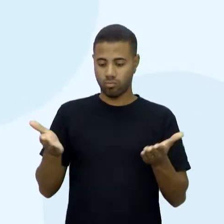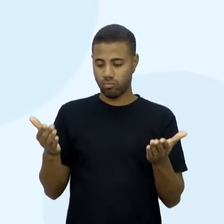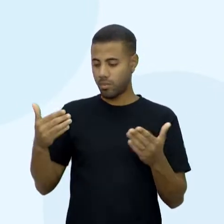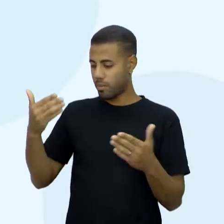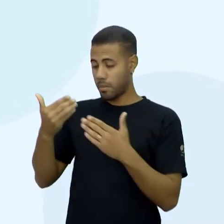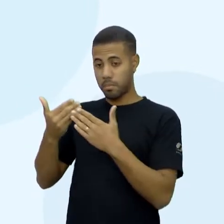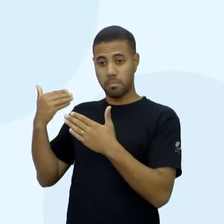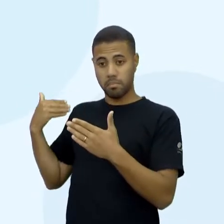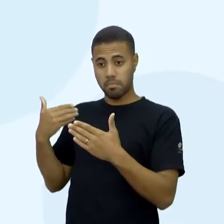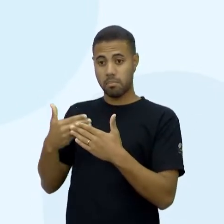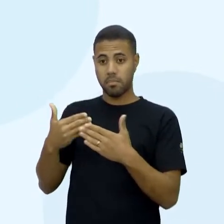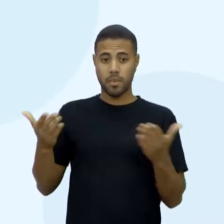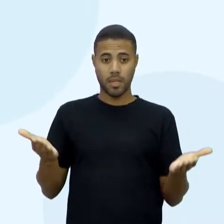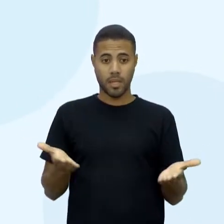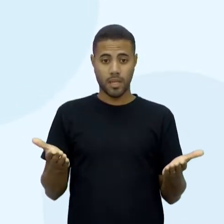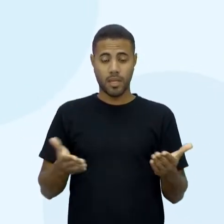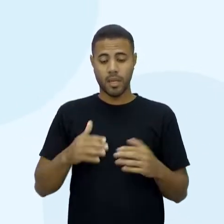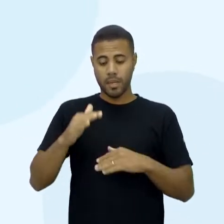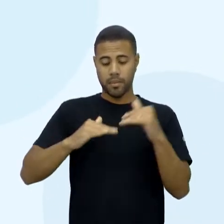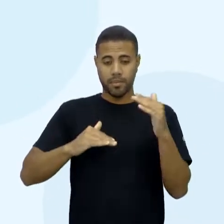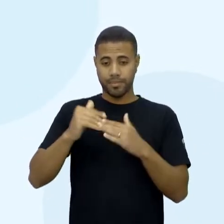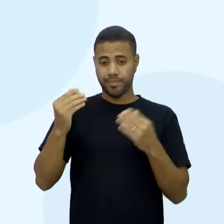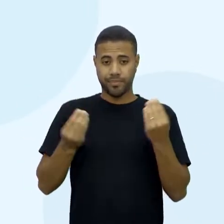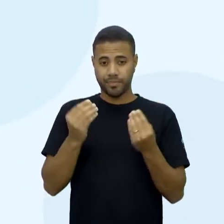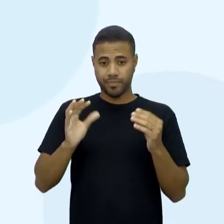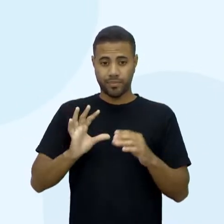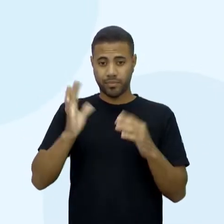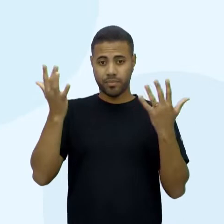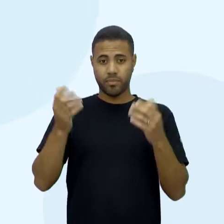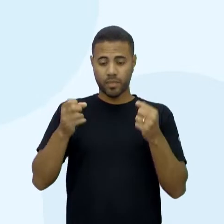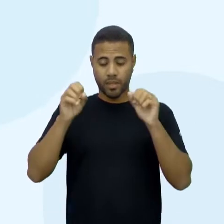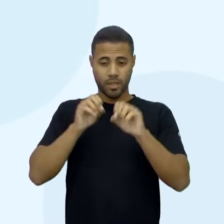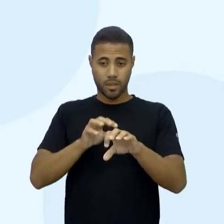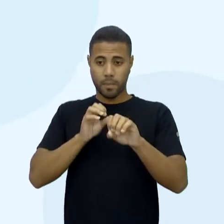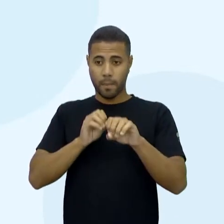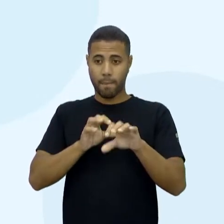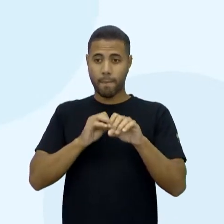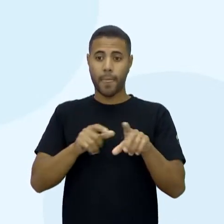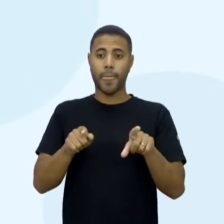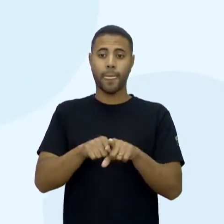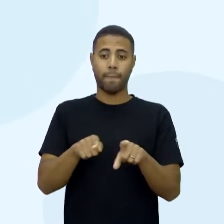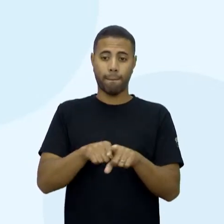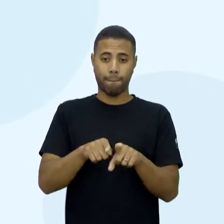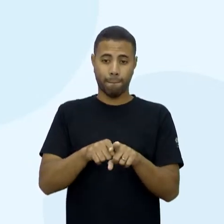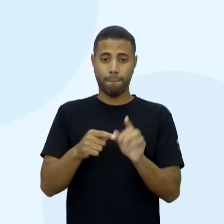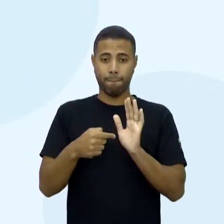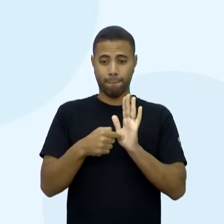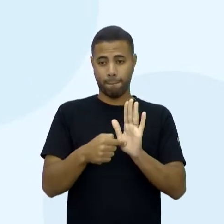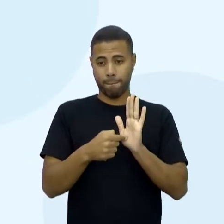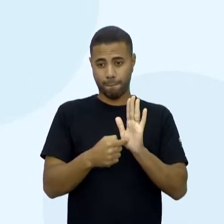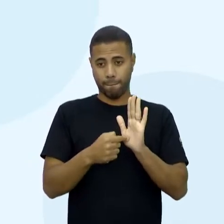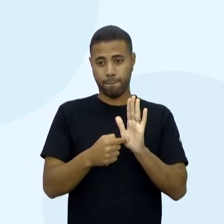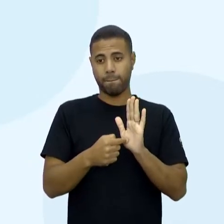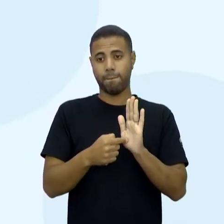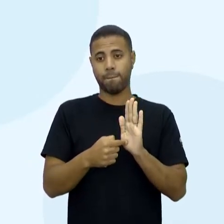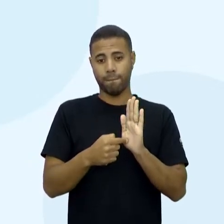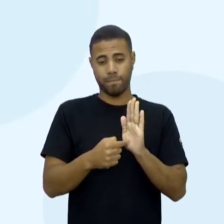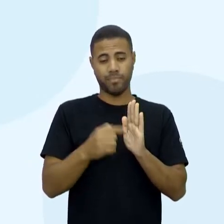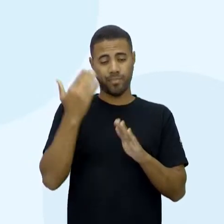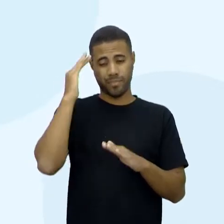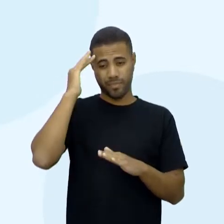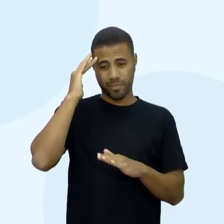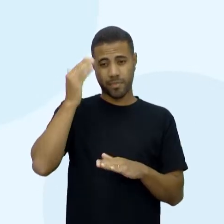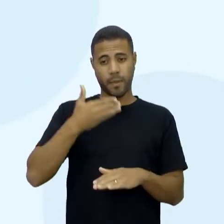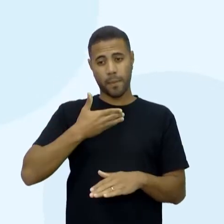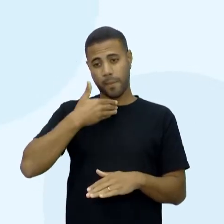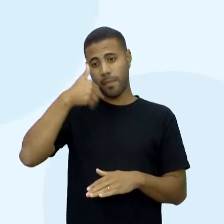museus trazem, na prática, formas de educar, né? E também trazer um entendimento